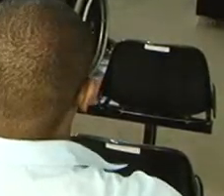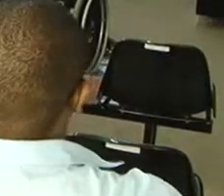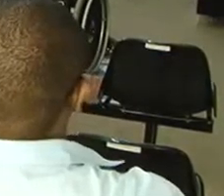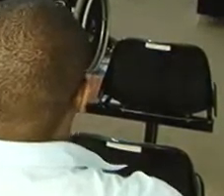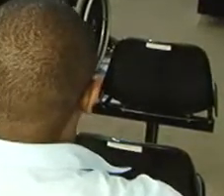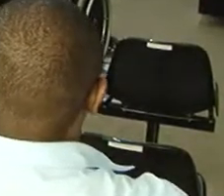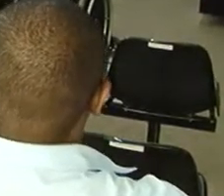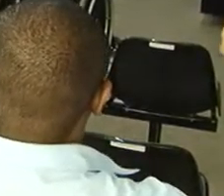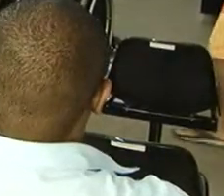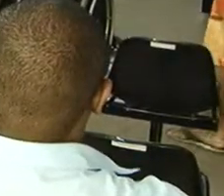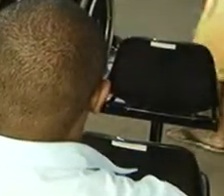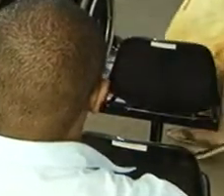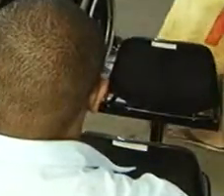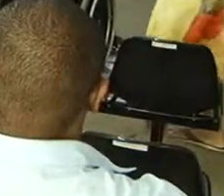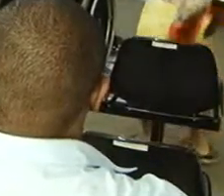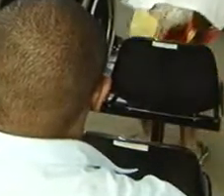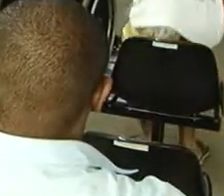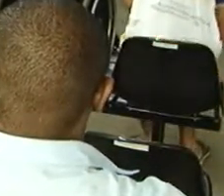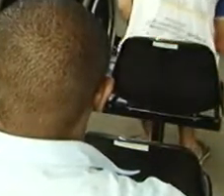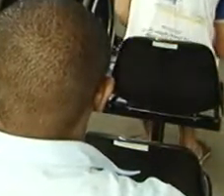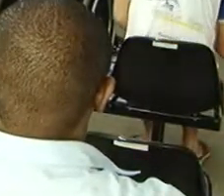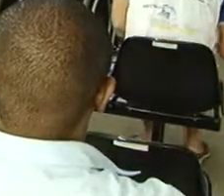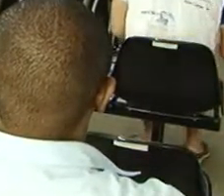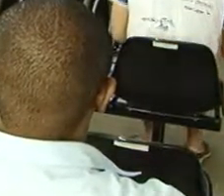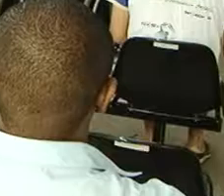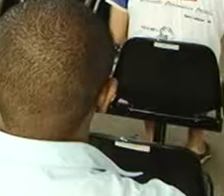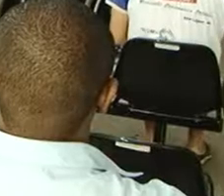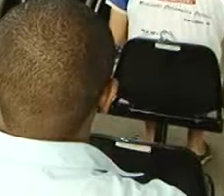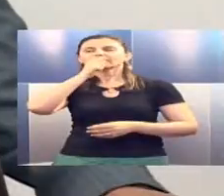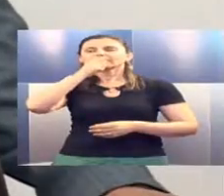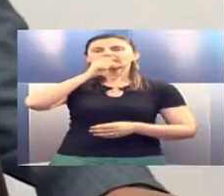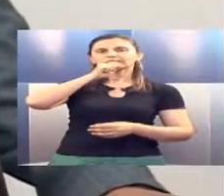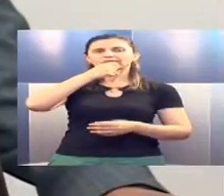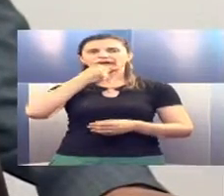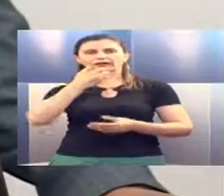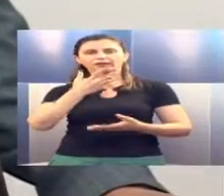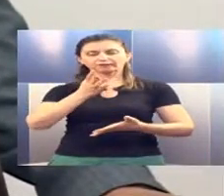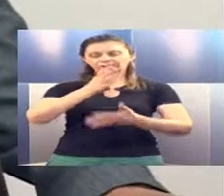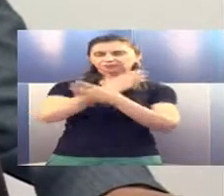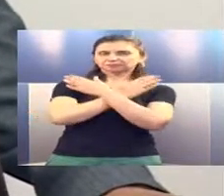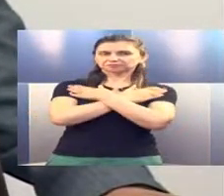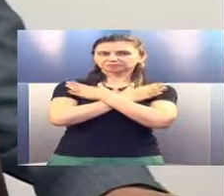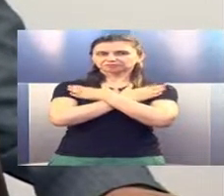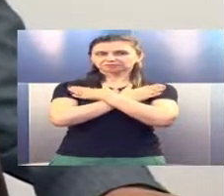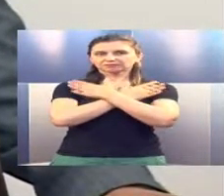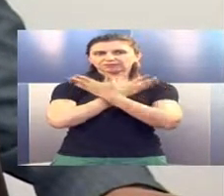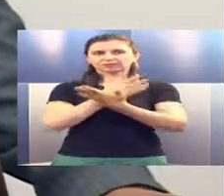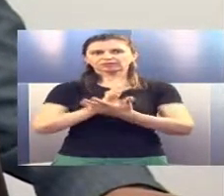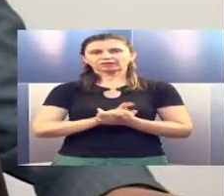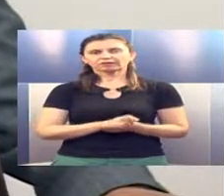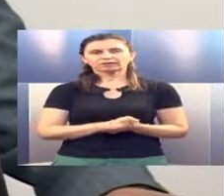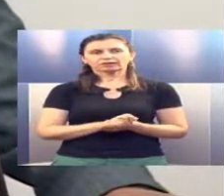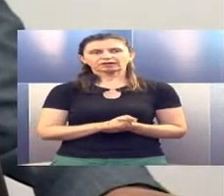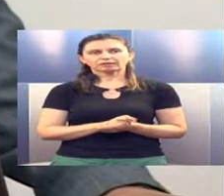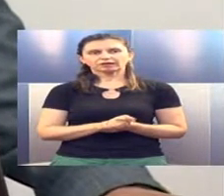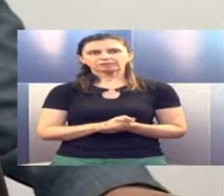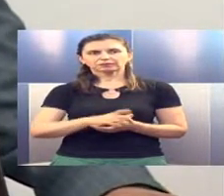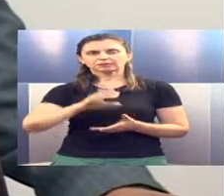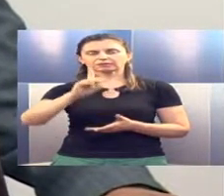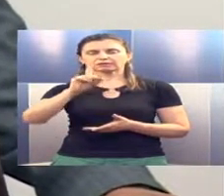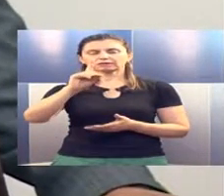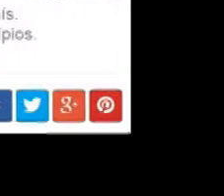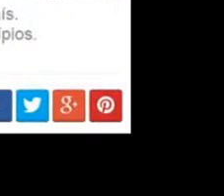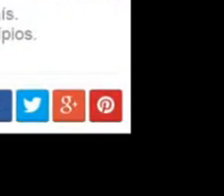apurar supostas irregularidades na licitação que apontou a empresa vencedora para explorar o transporte público